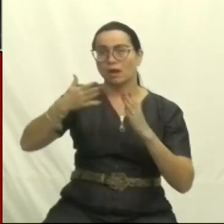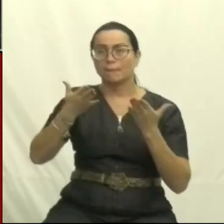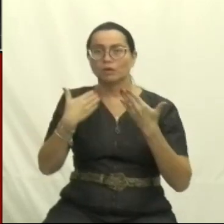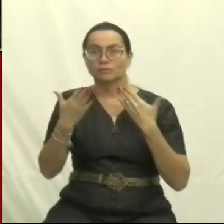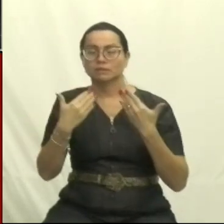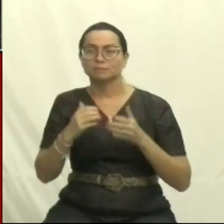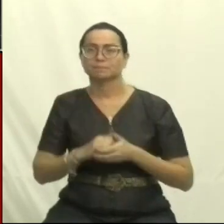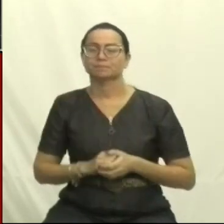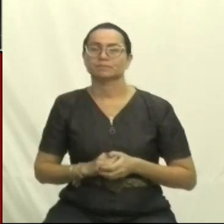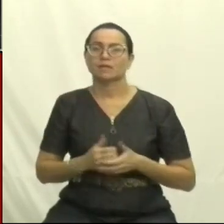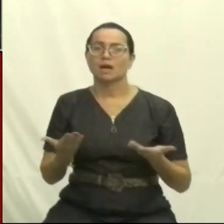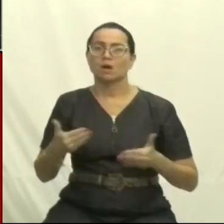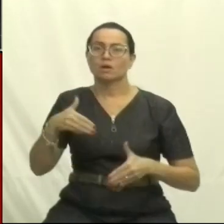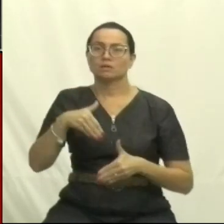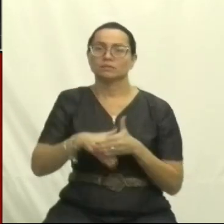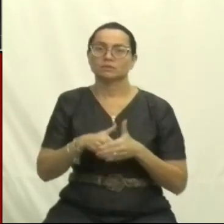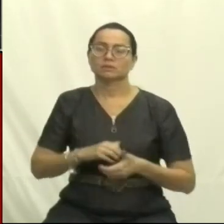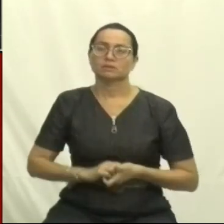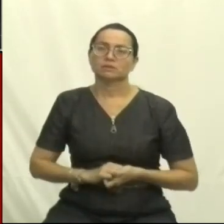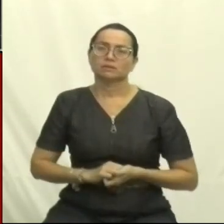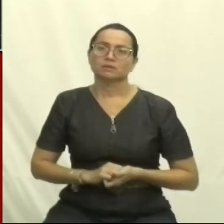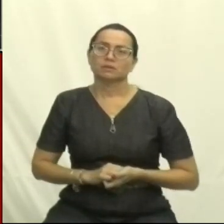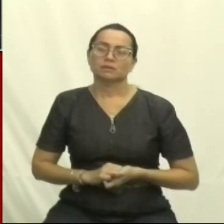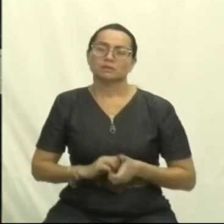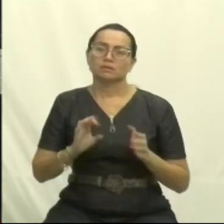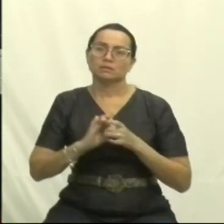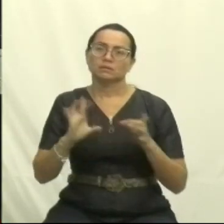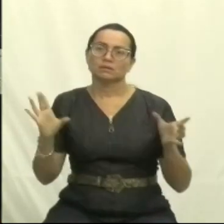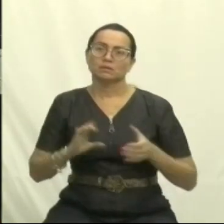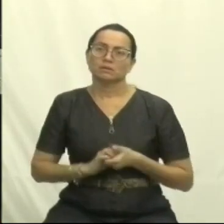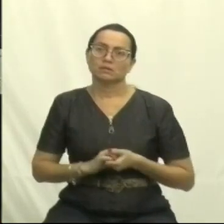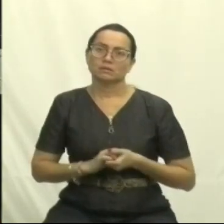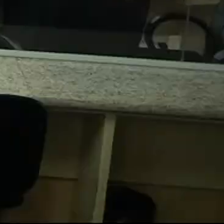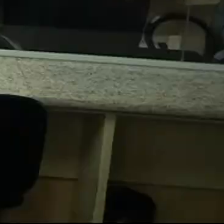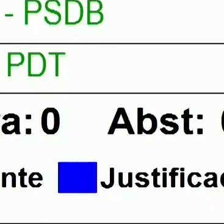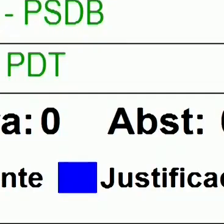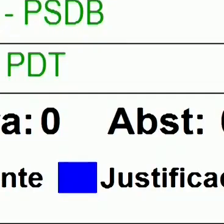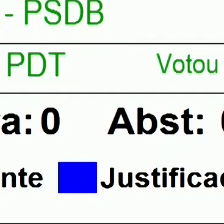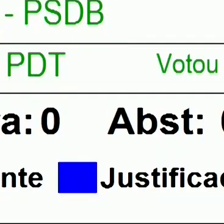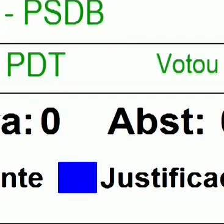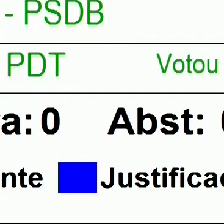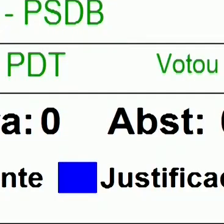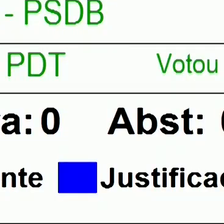Está em votação. Votação liberada.